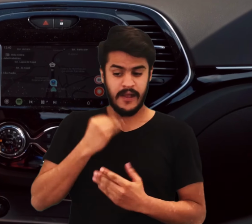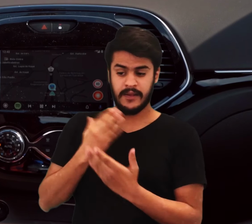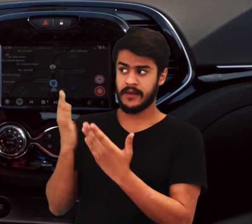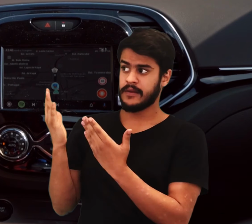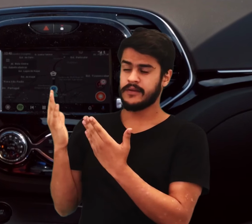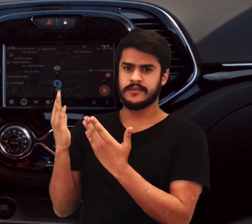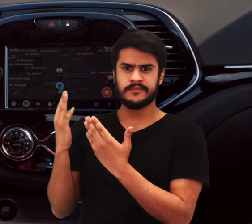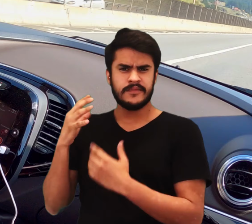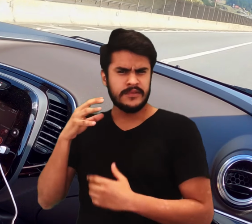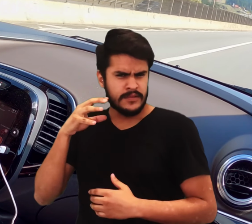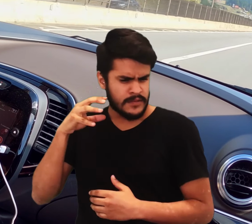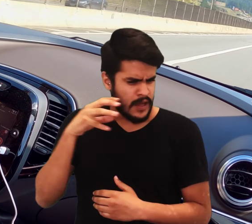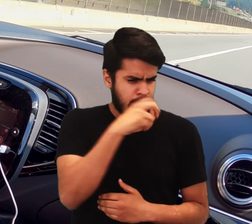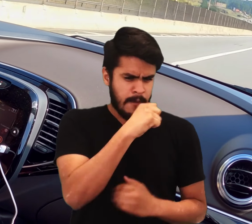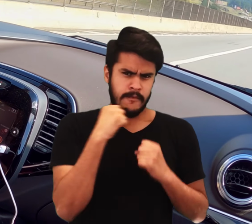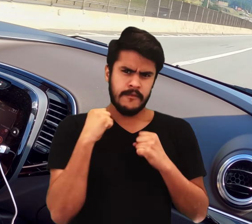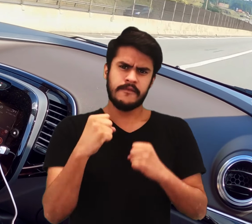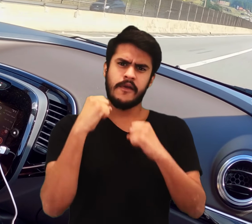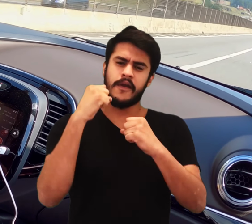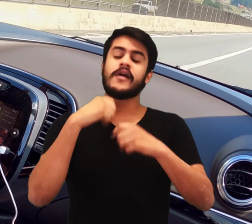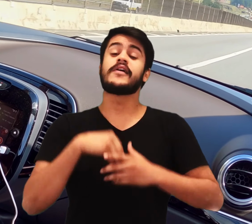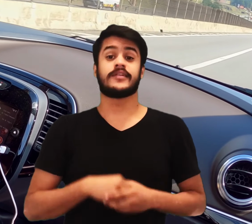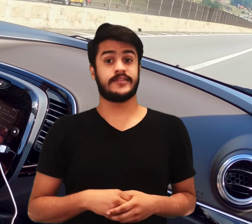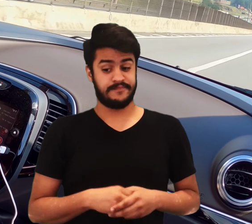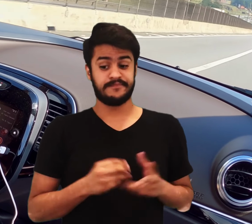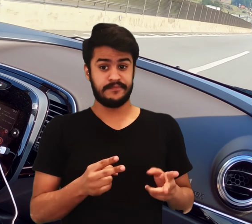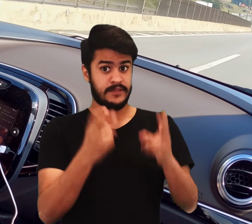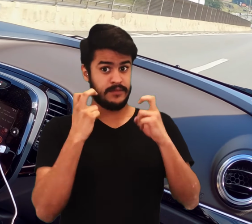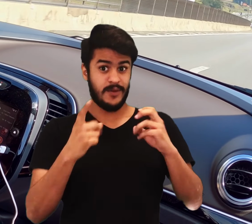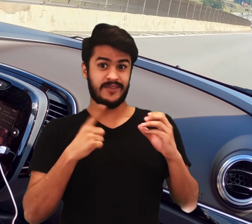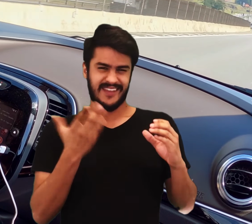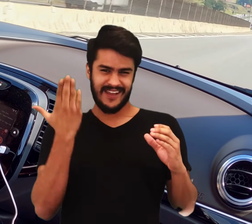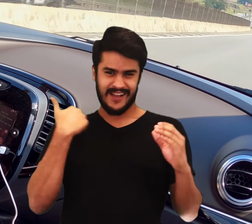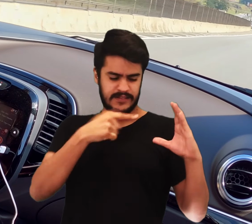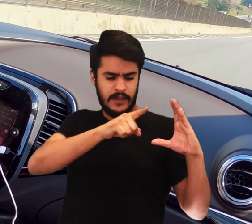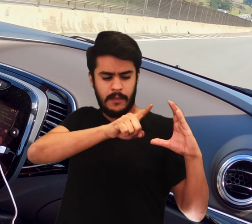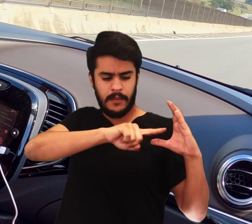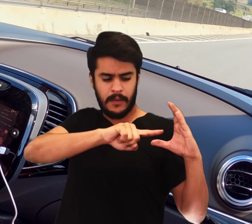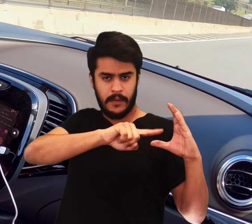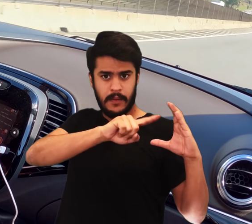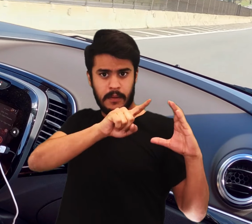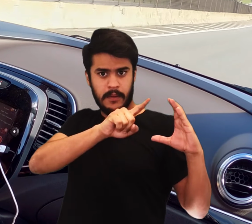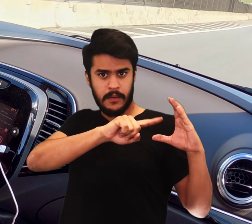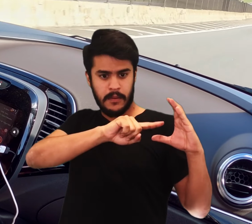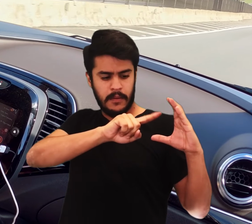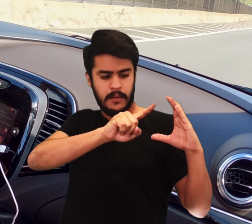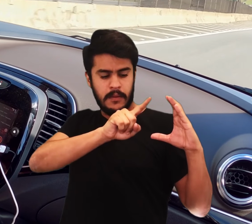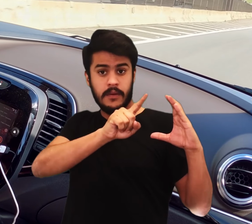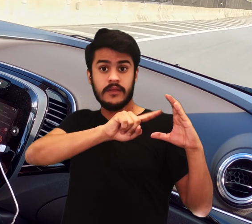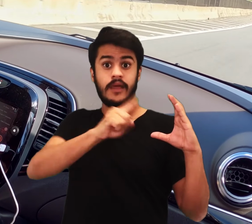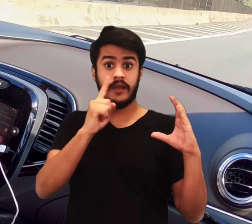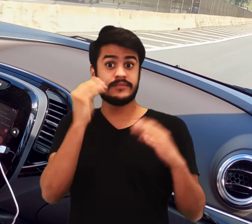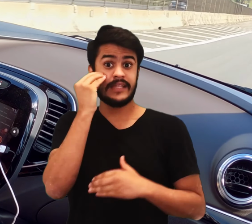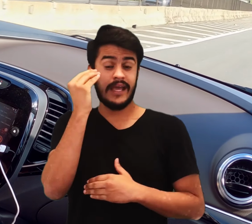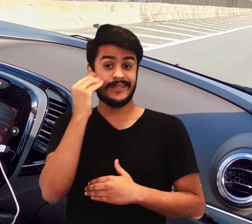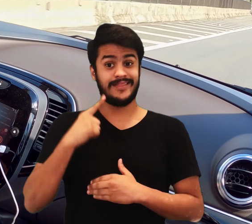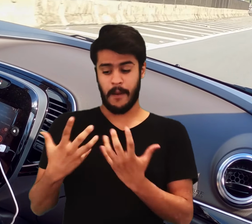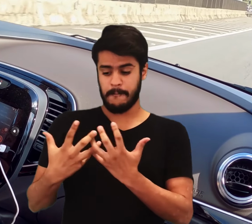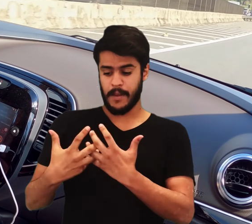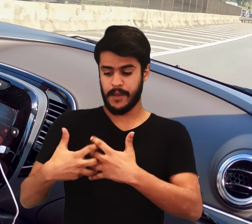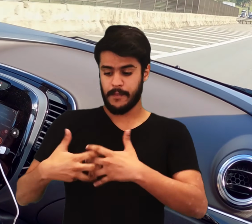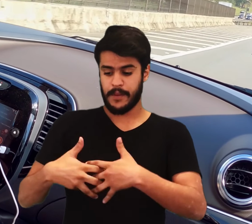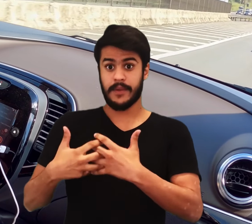a bela força de retomada do Captur. Então, o CVT se ajustou, né? Ele simula as trocas de marchas. Então,